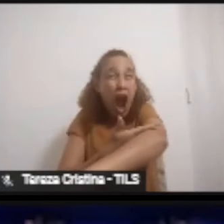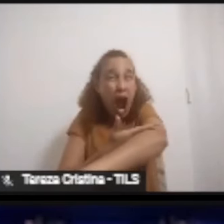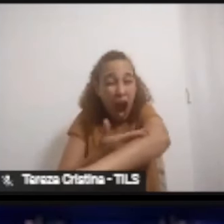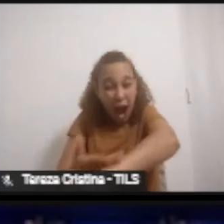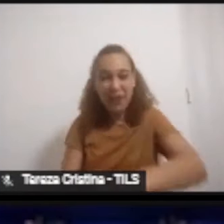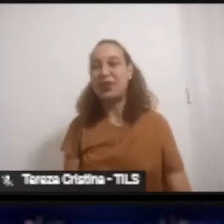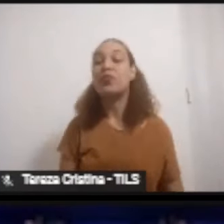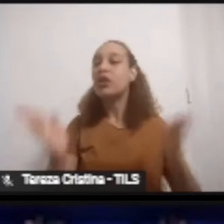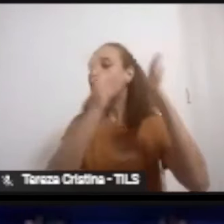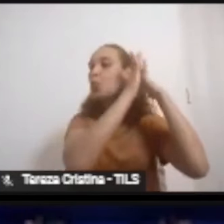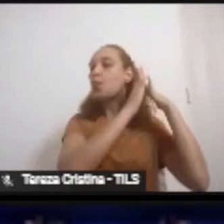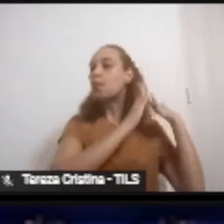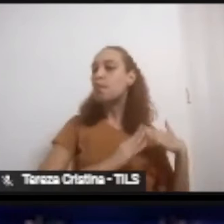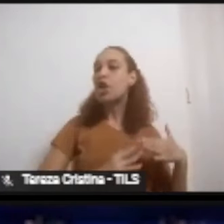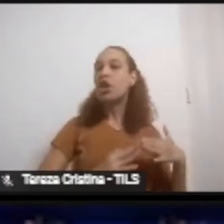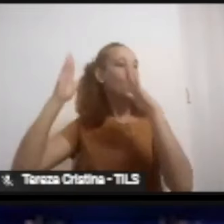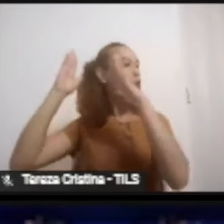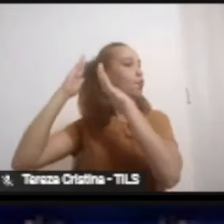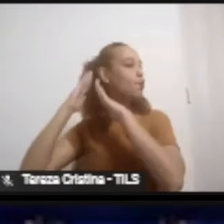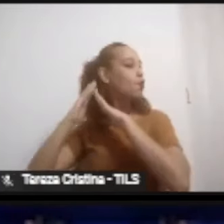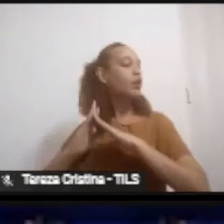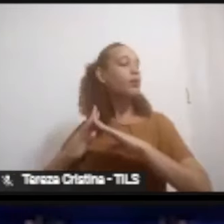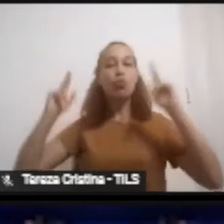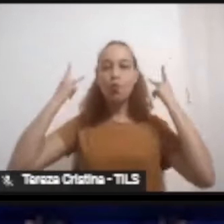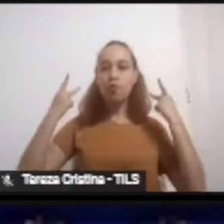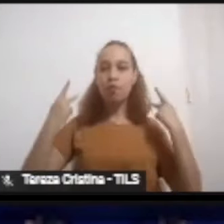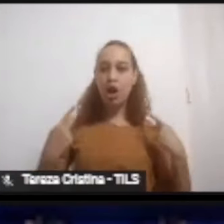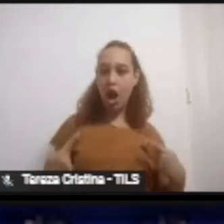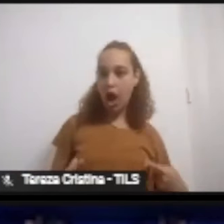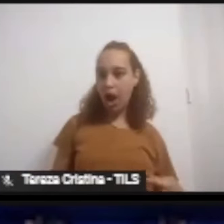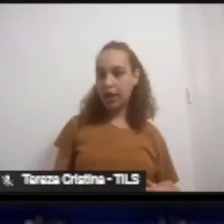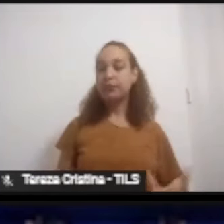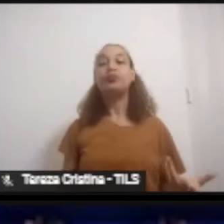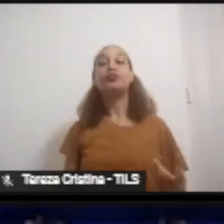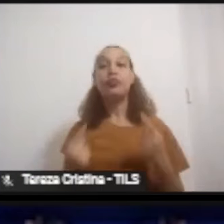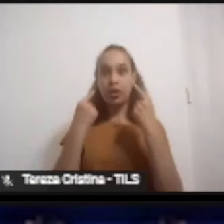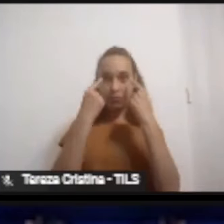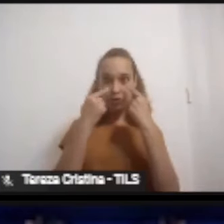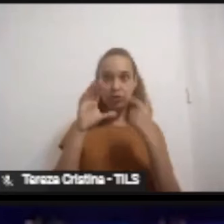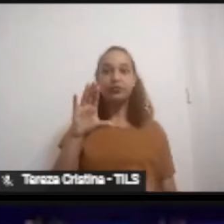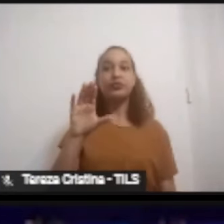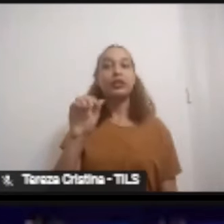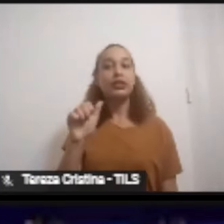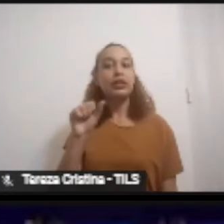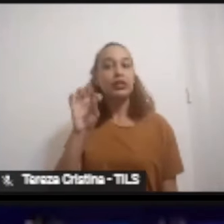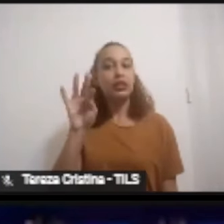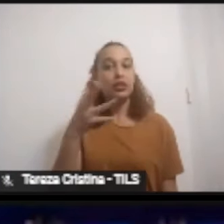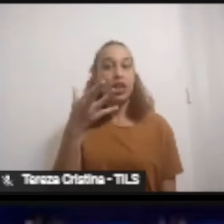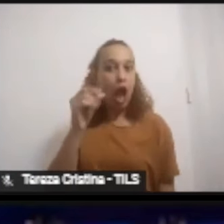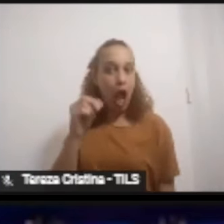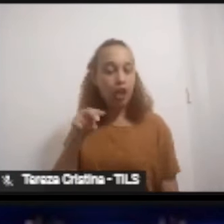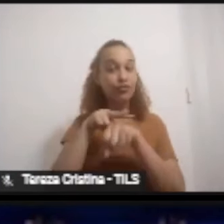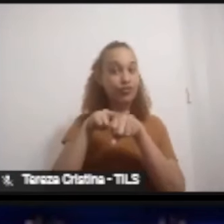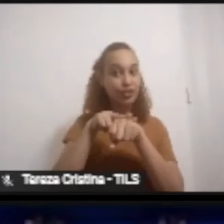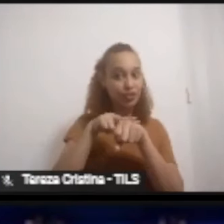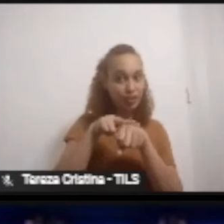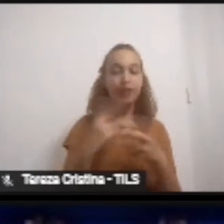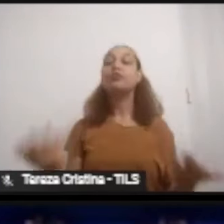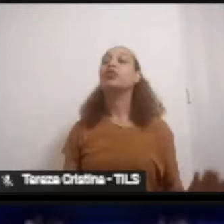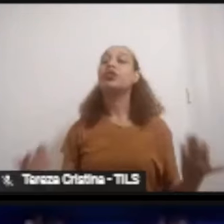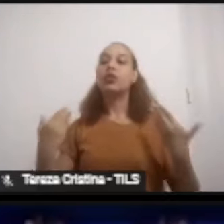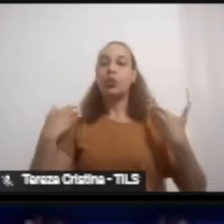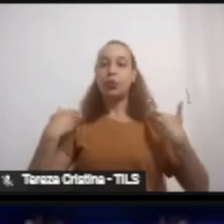liso, castanhos, meus olhos são castanhos esverdeados, eu estou vestindo